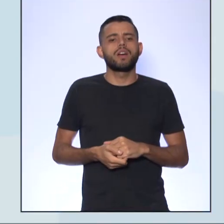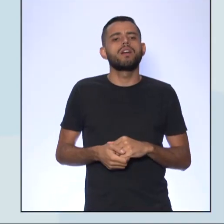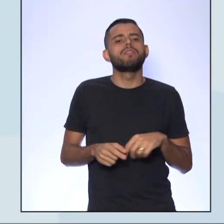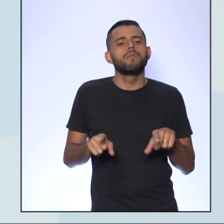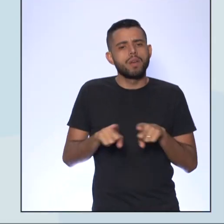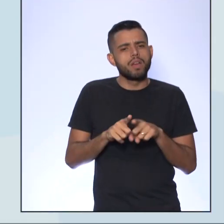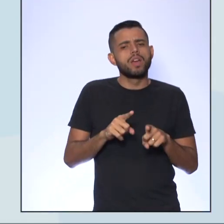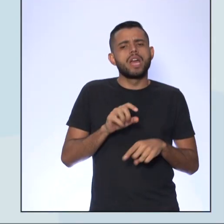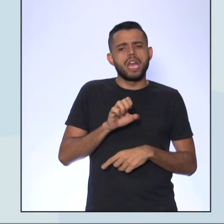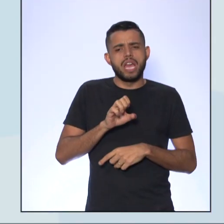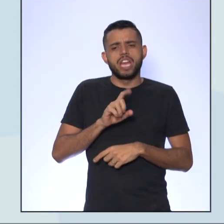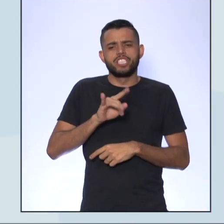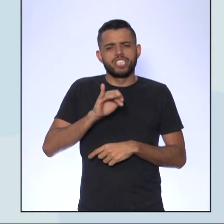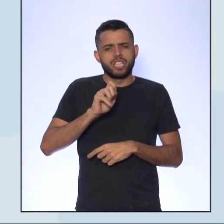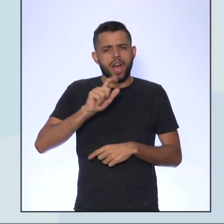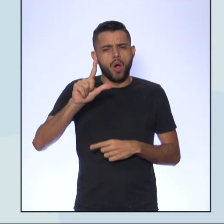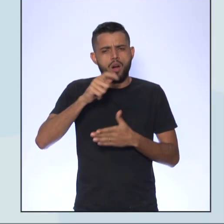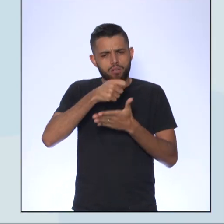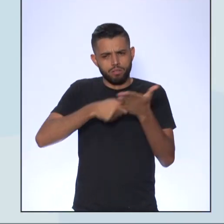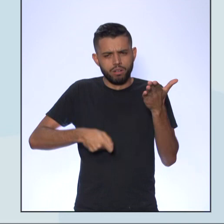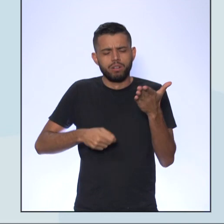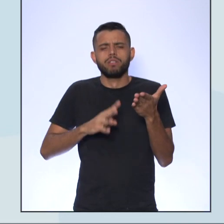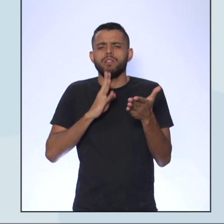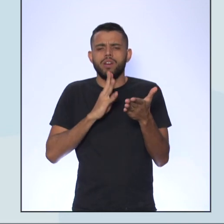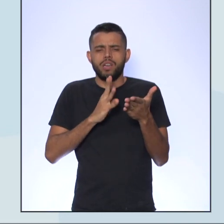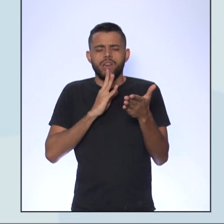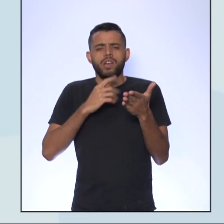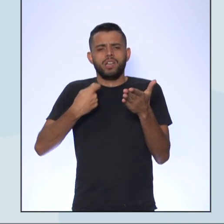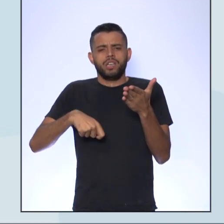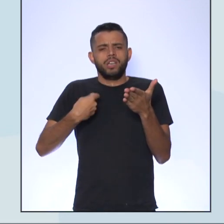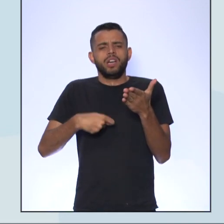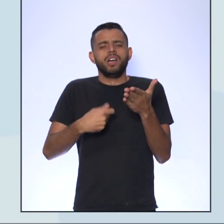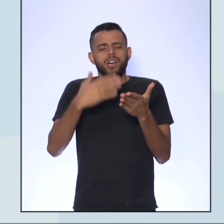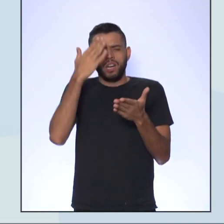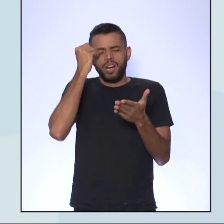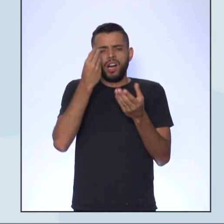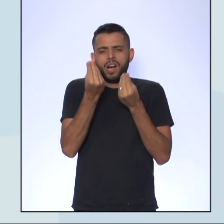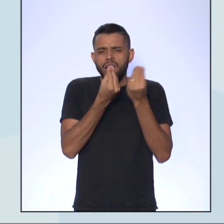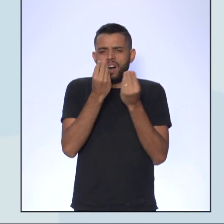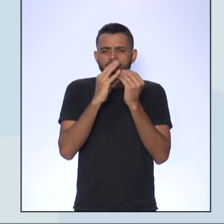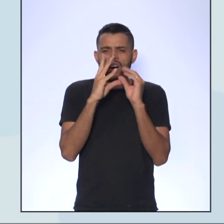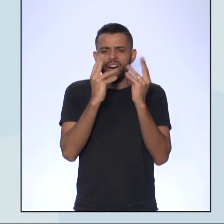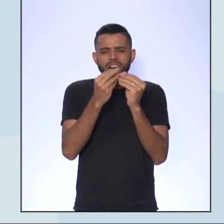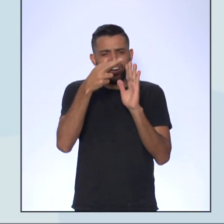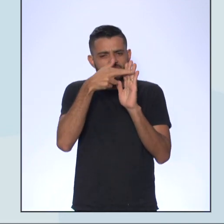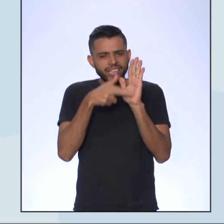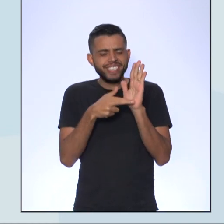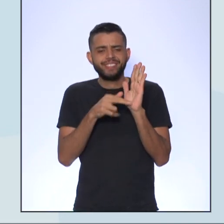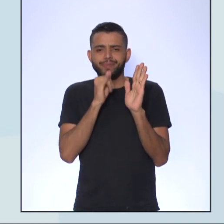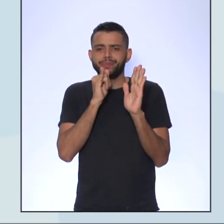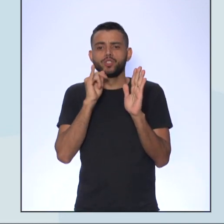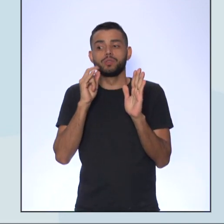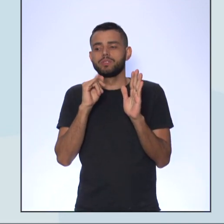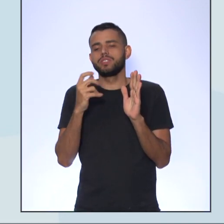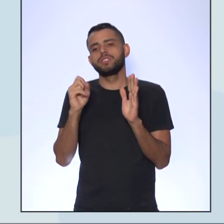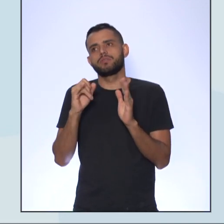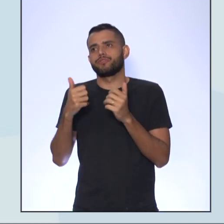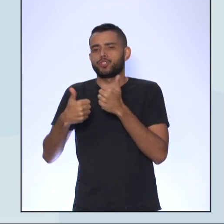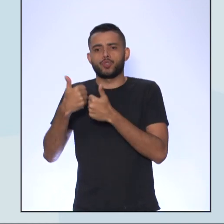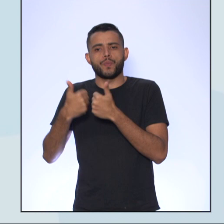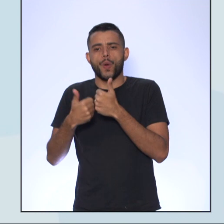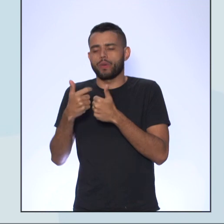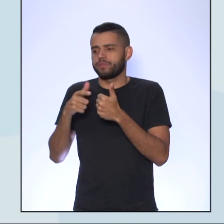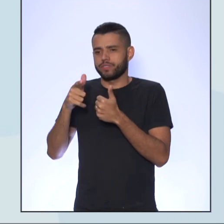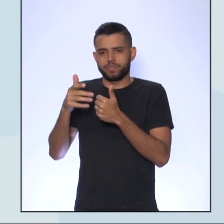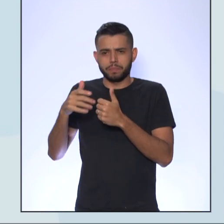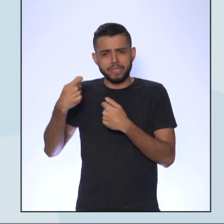do edital, não é, Cláudio? Eu acho que conhecer, quando você vai para um jogo, você tem que entender a regra. Se você gosta de futebol, você tem que saber o que é um impedimento, o que